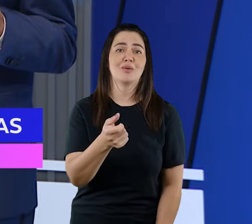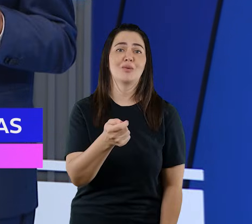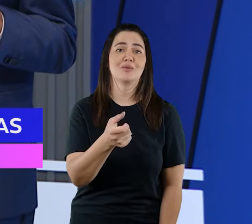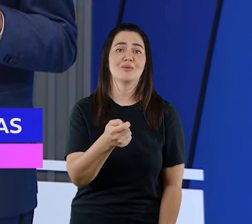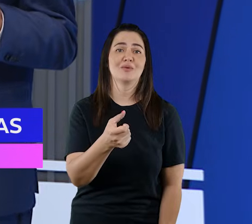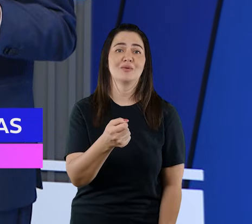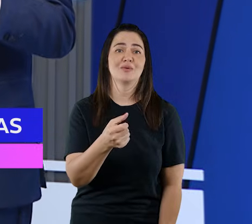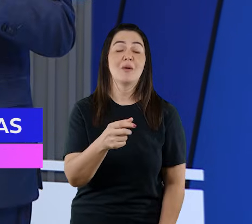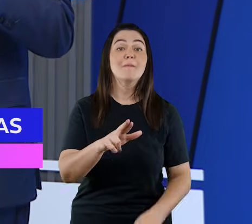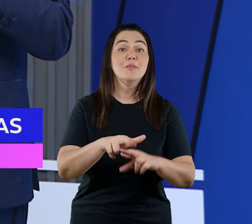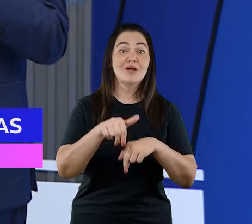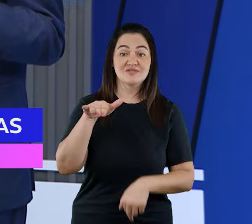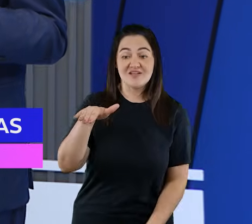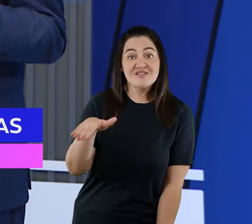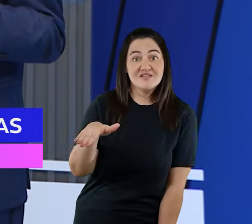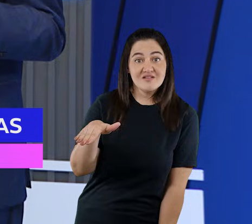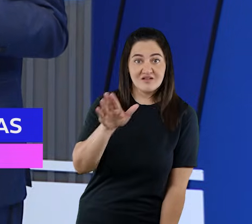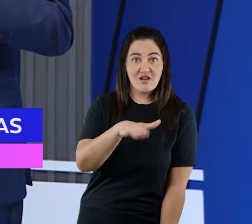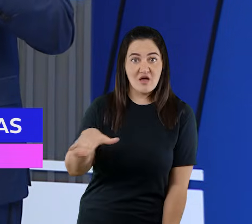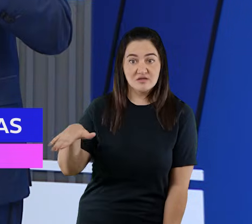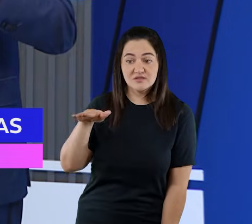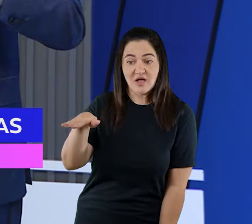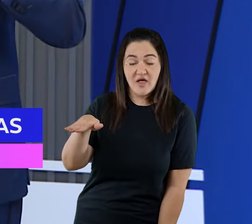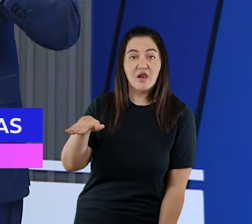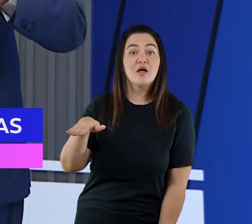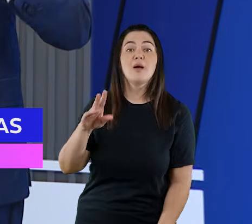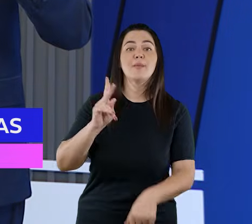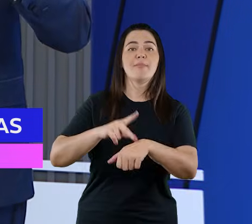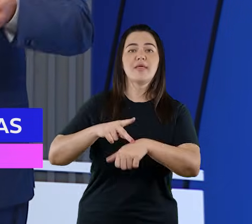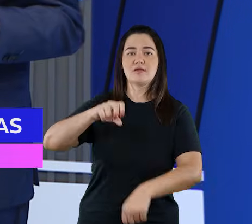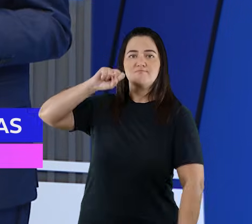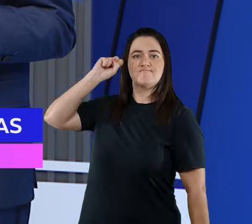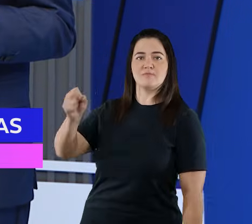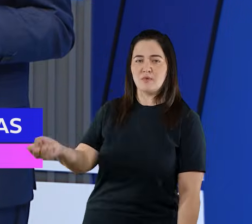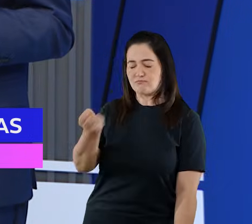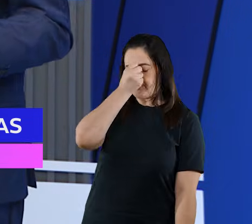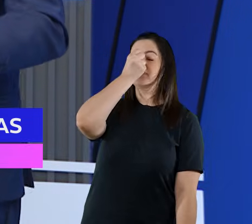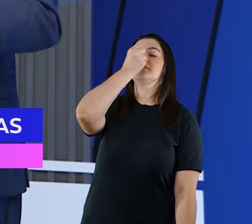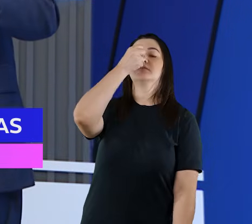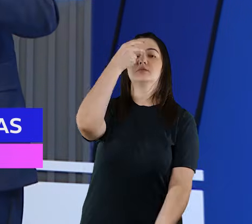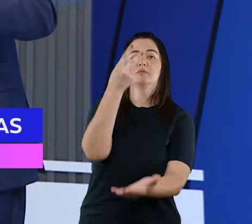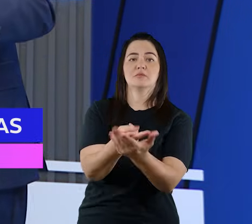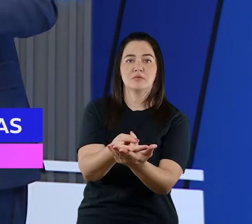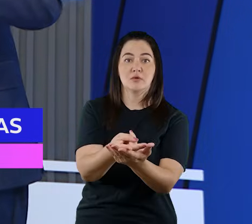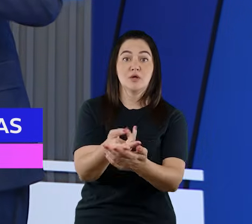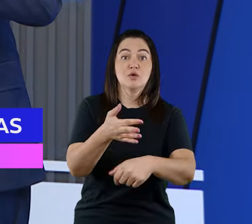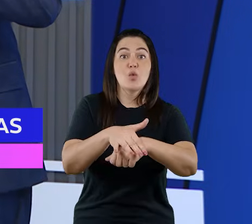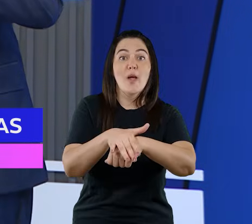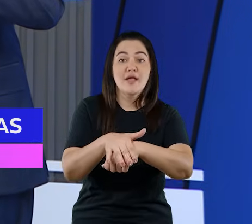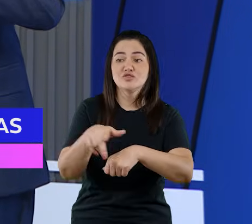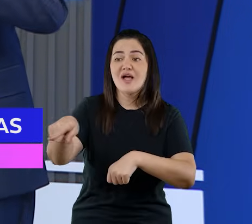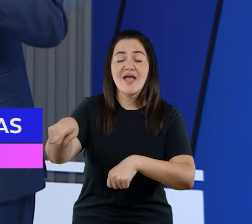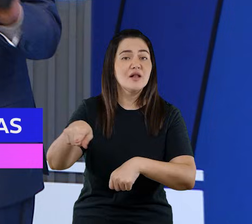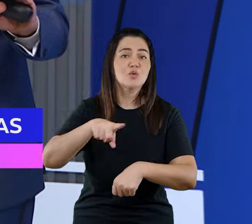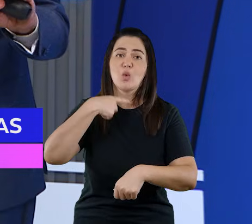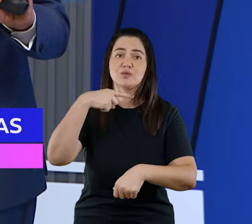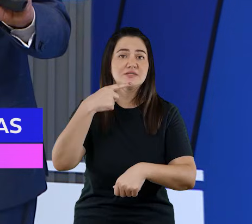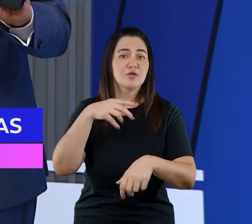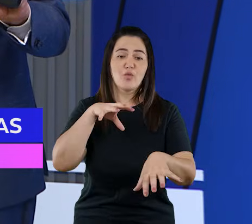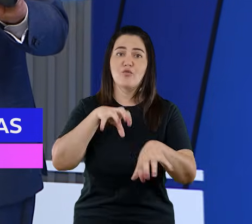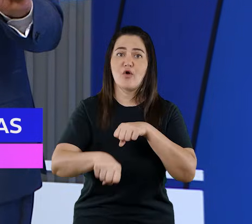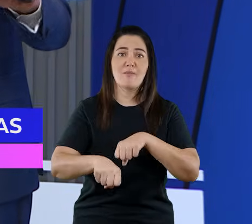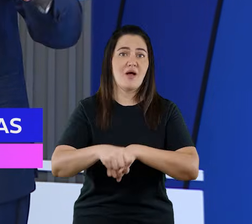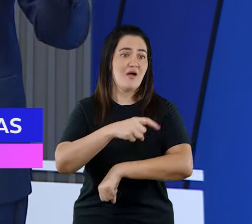muito pouco. Por causa de um acidente, ela não continuou na escola. Os seus conhecimentos eram muito